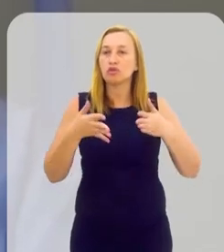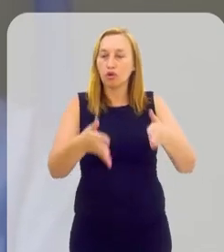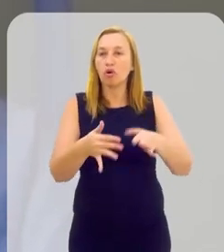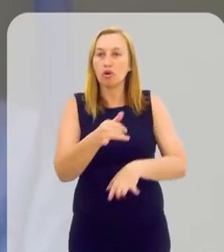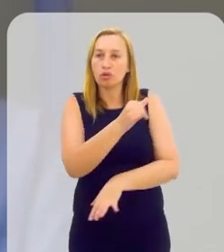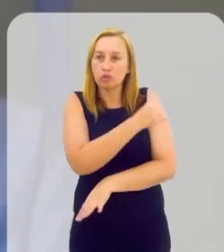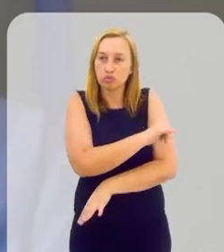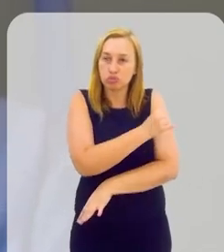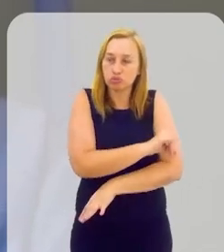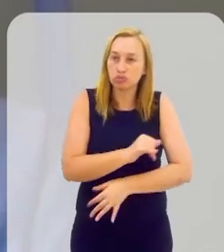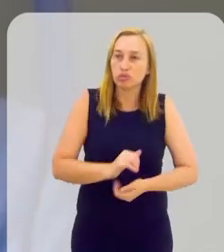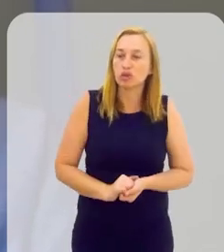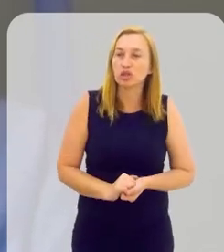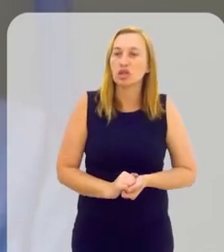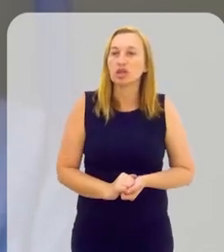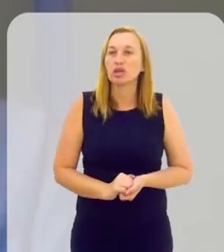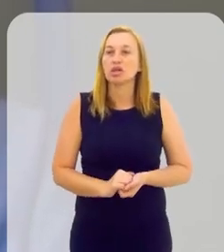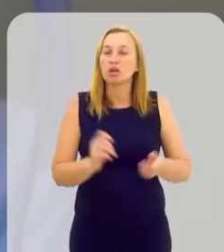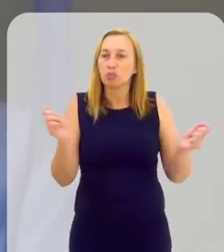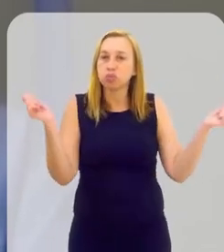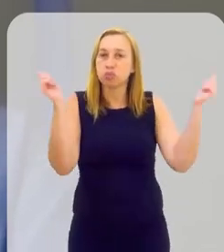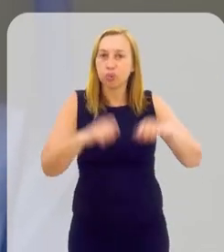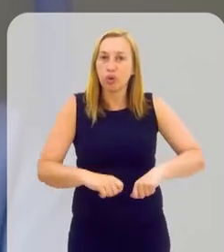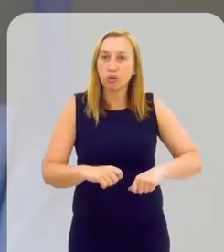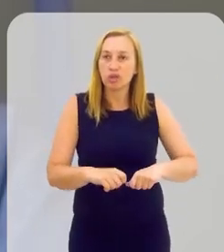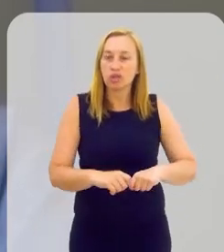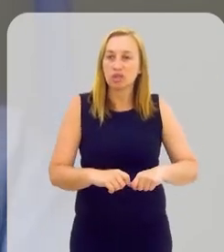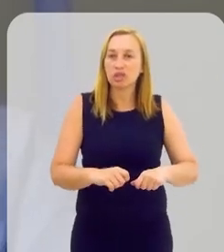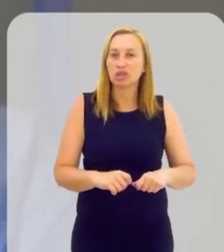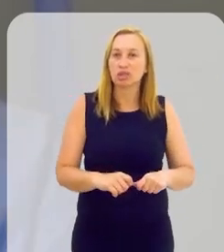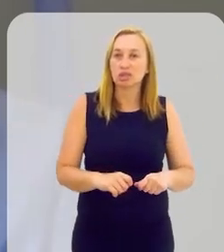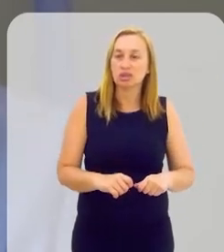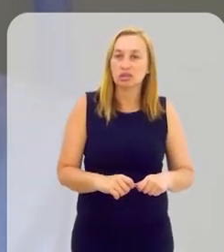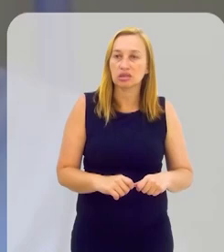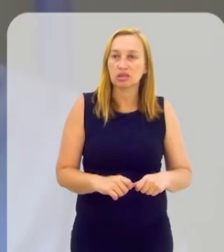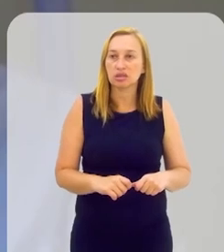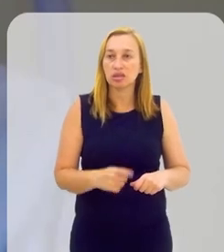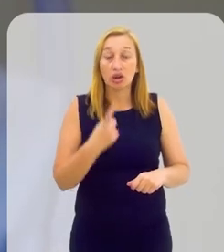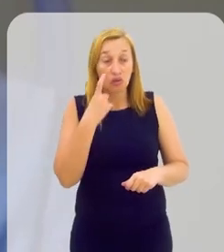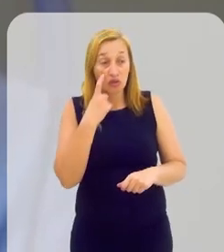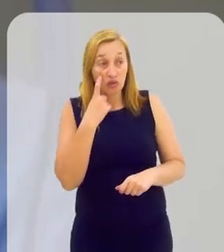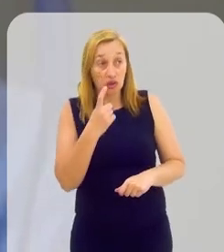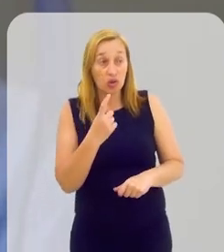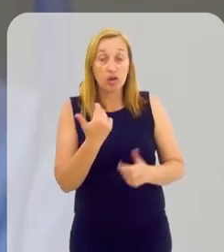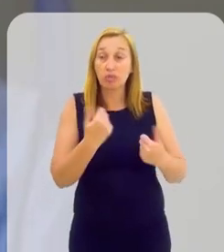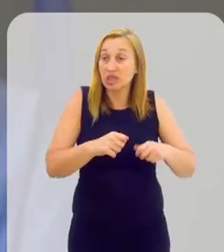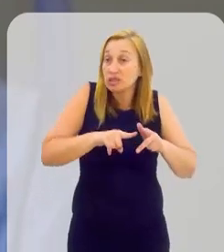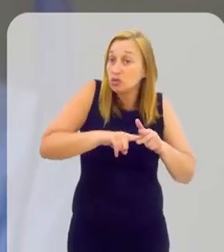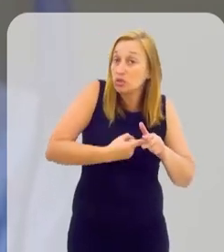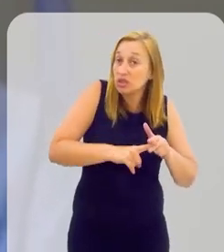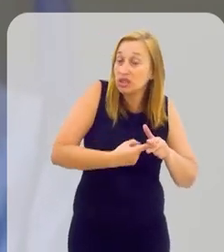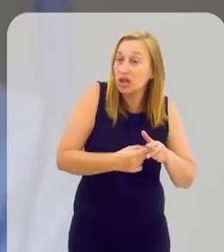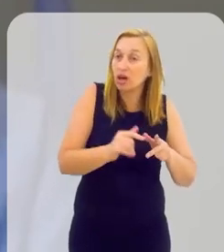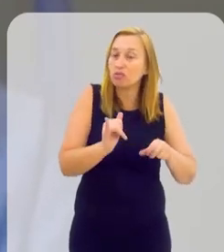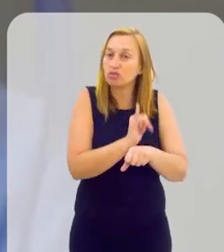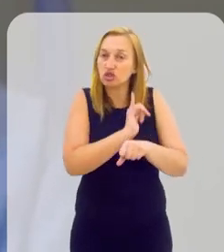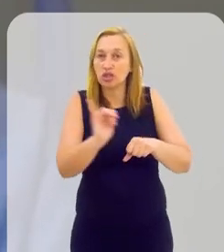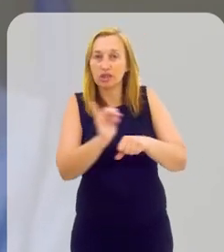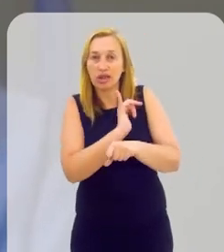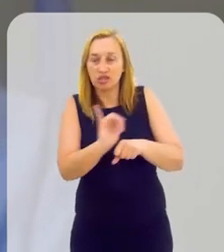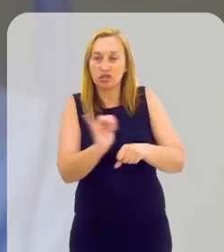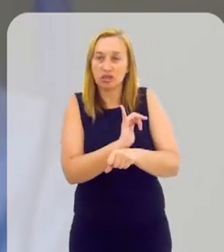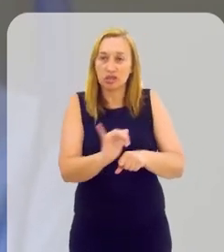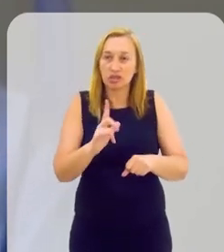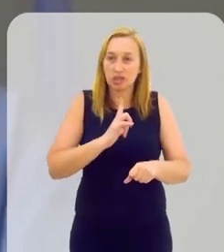e foco, ele vai permitir descobrir potencialidades, reviver nichos que estão ali, né? Porque a economia está dinâmica.